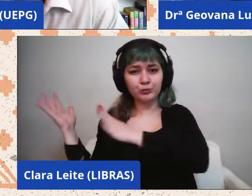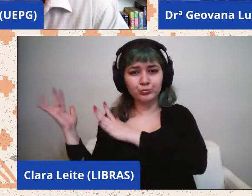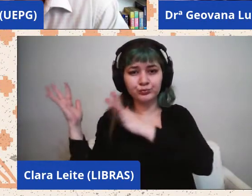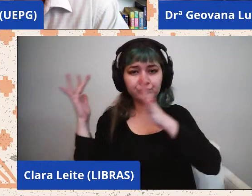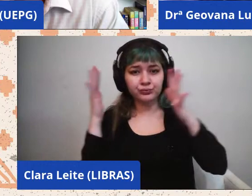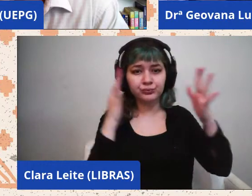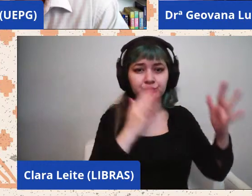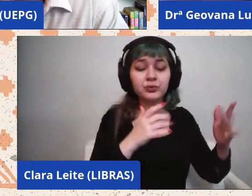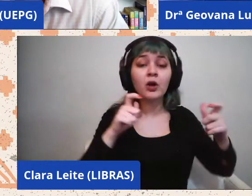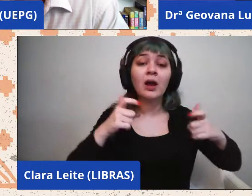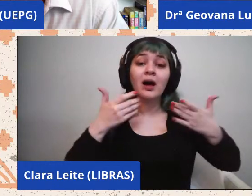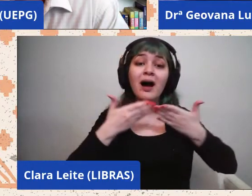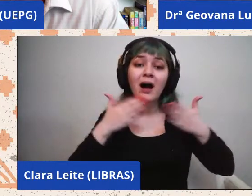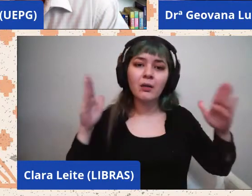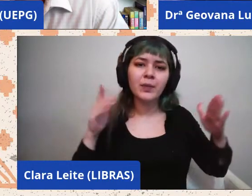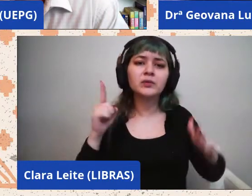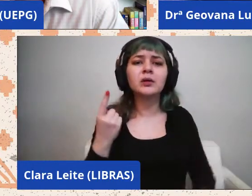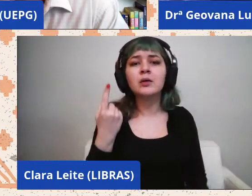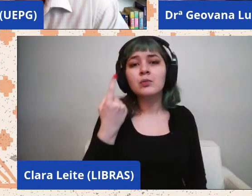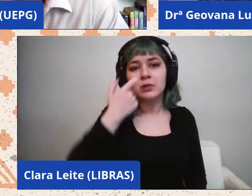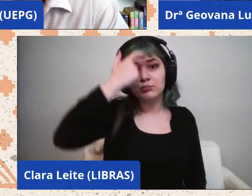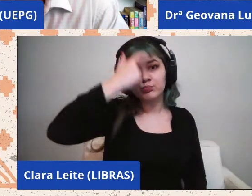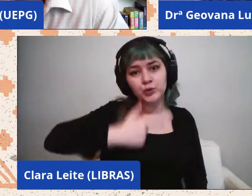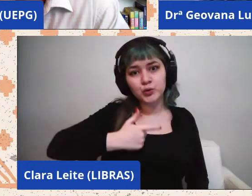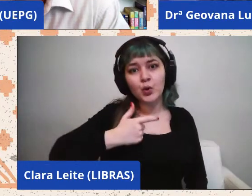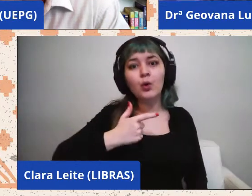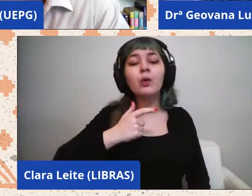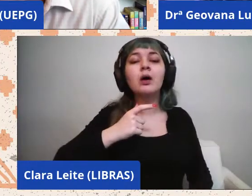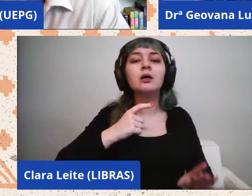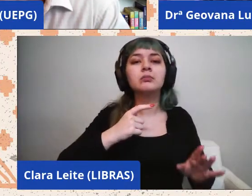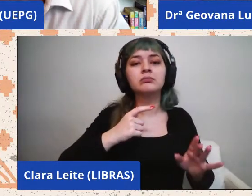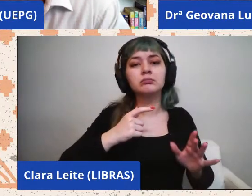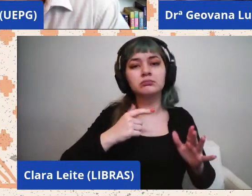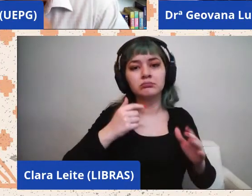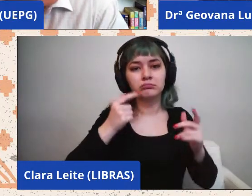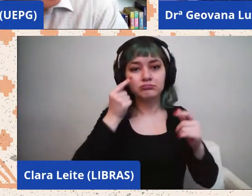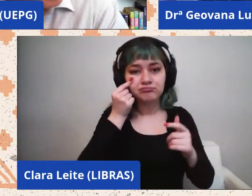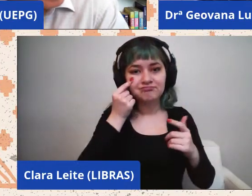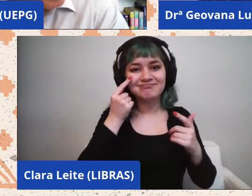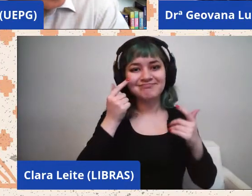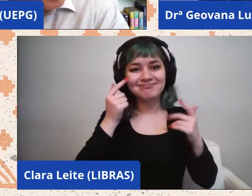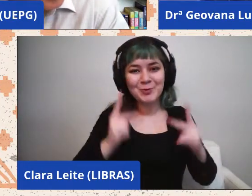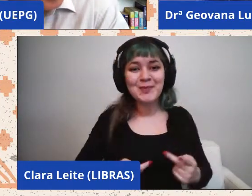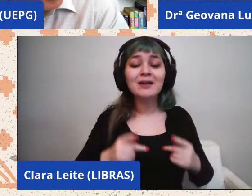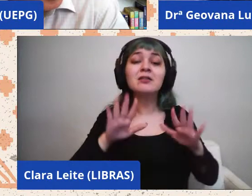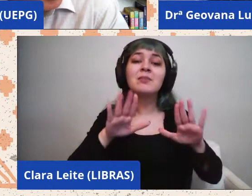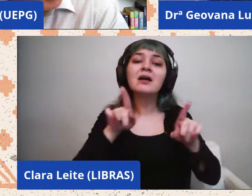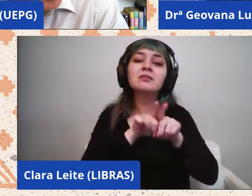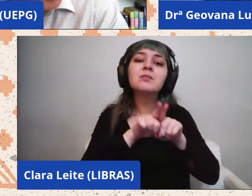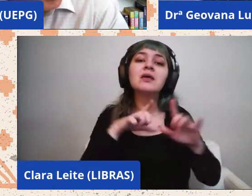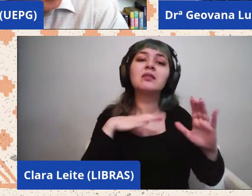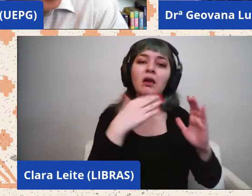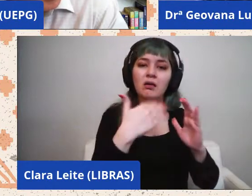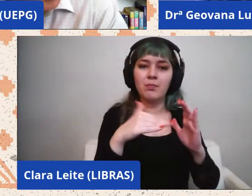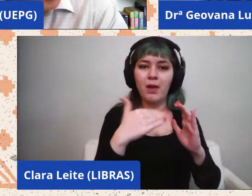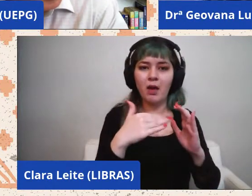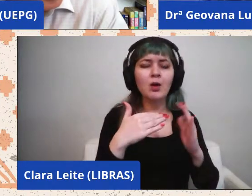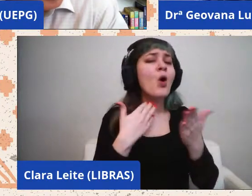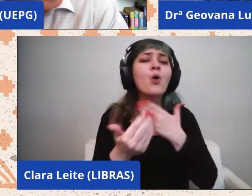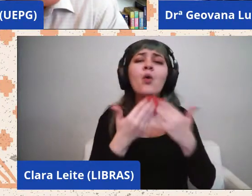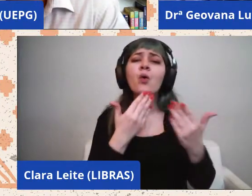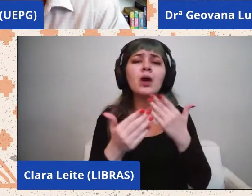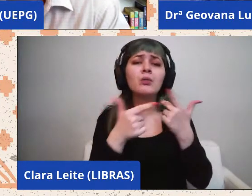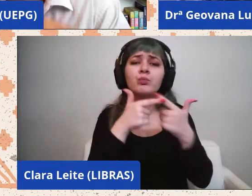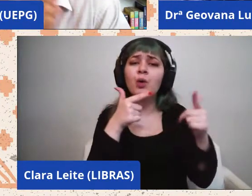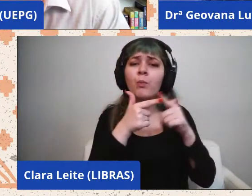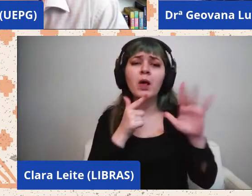aberto, não só uma pessoa mesmo física, mas também um e-mail e tudo para qualquer